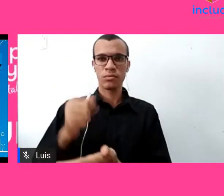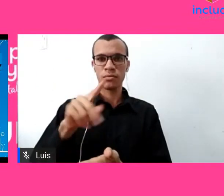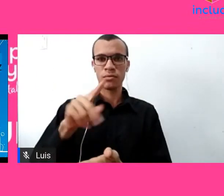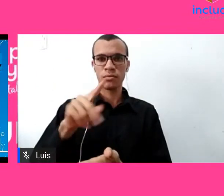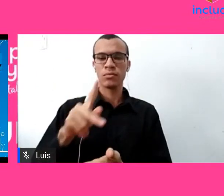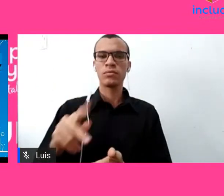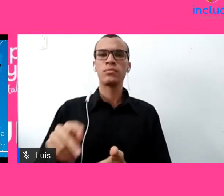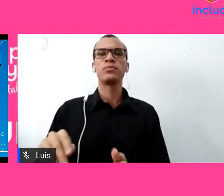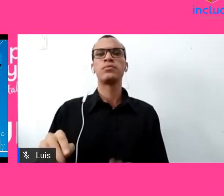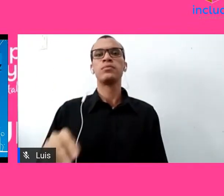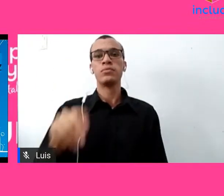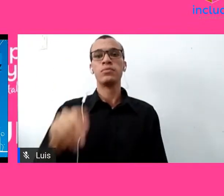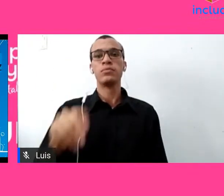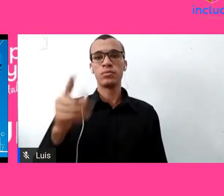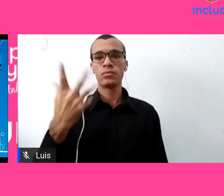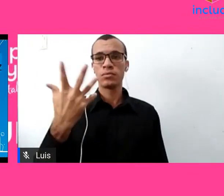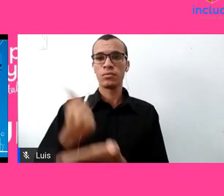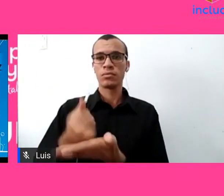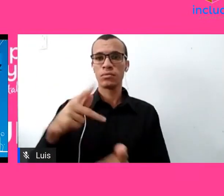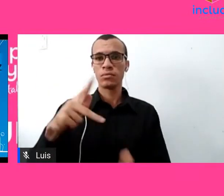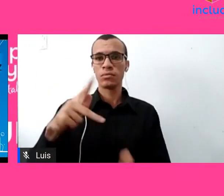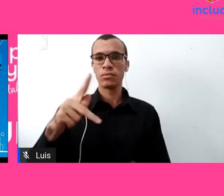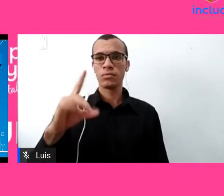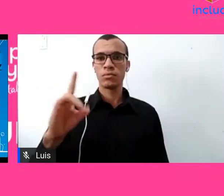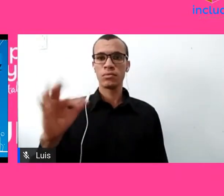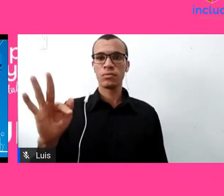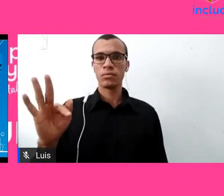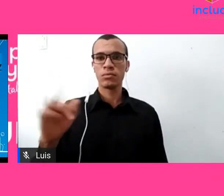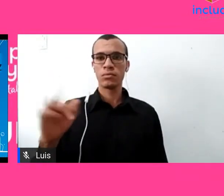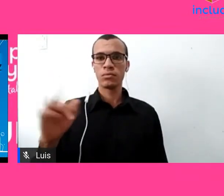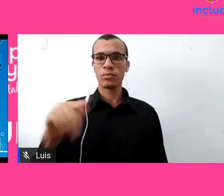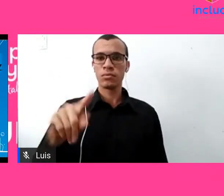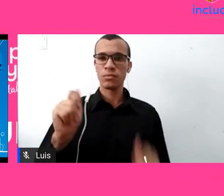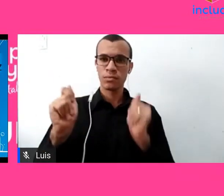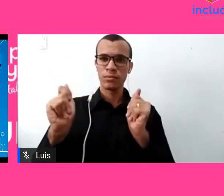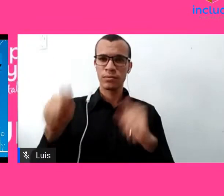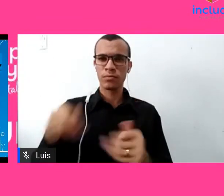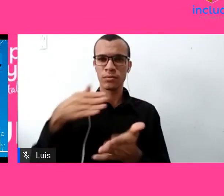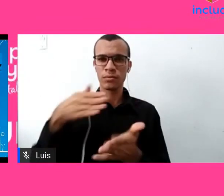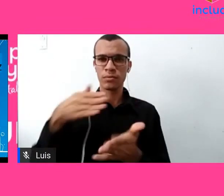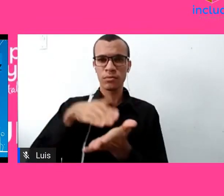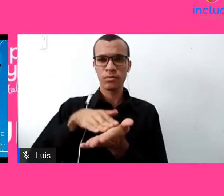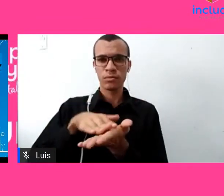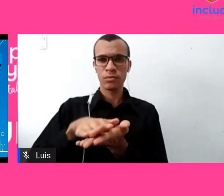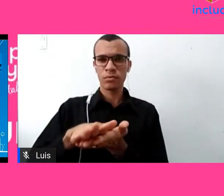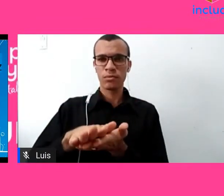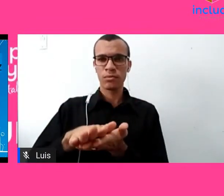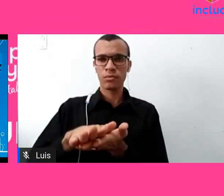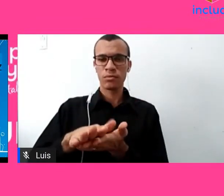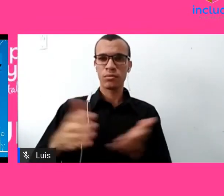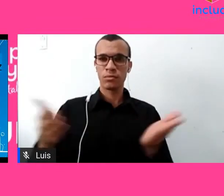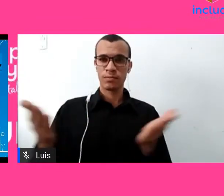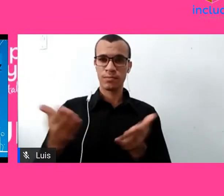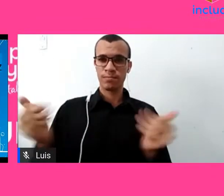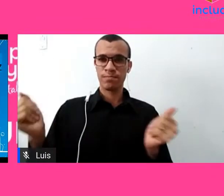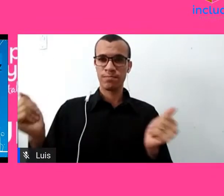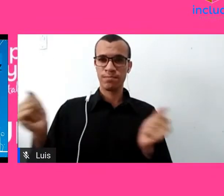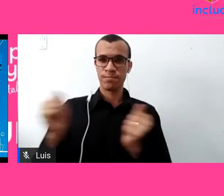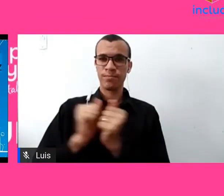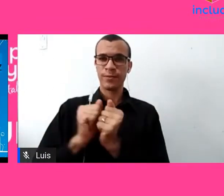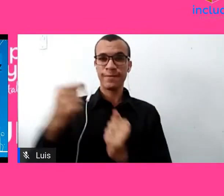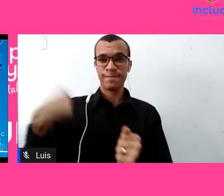ele está em PDF, o arquivo, e vocês vão poder imprimir. E agora, junto comigo, nós vamos